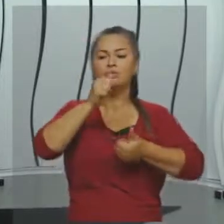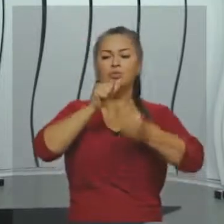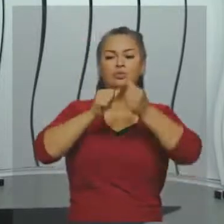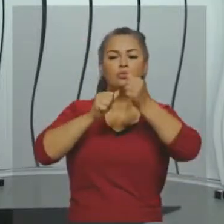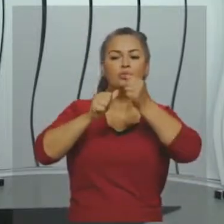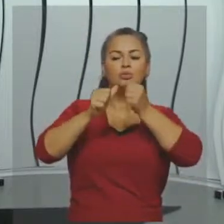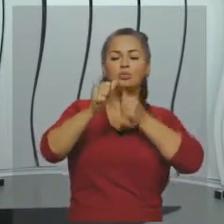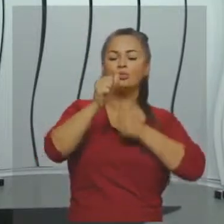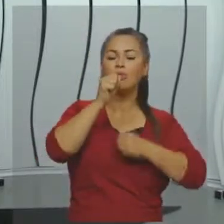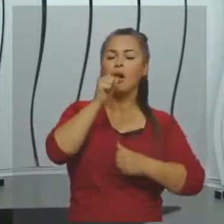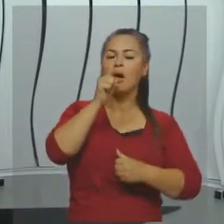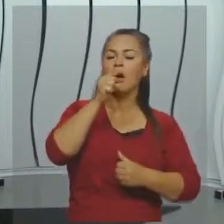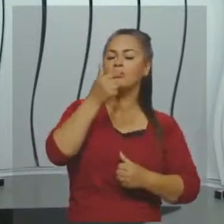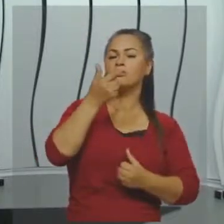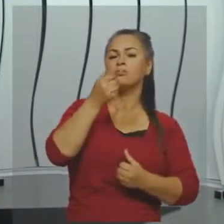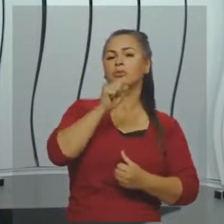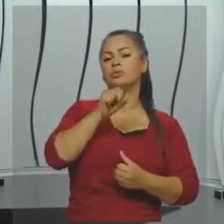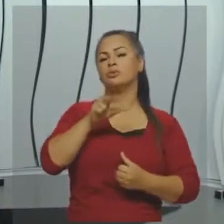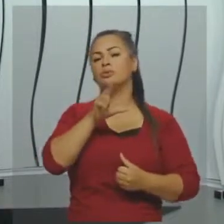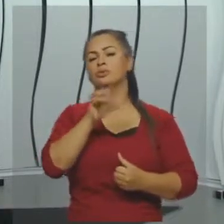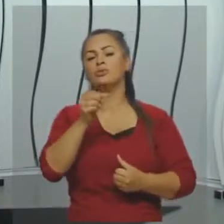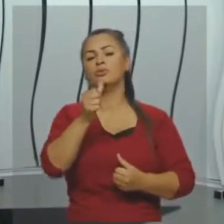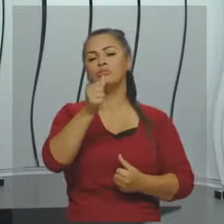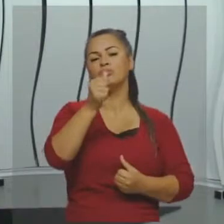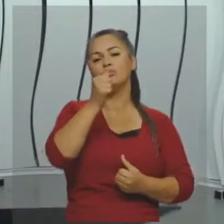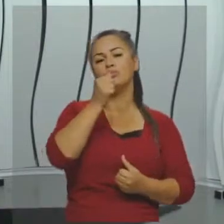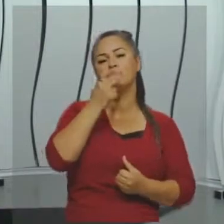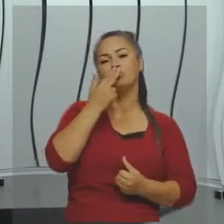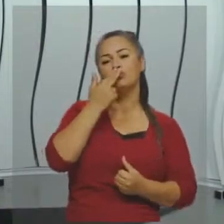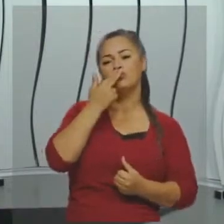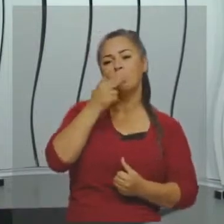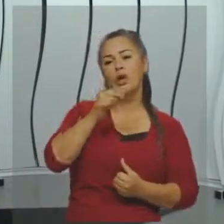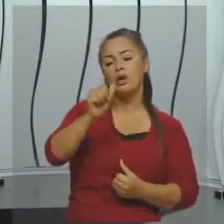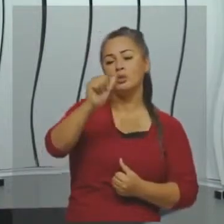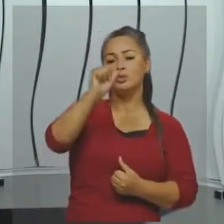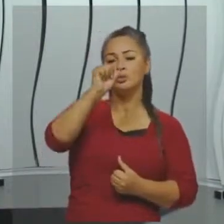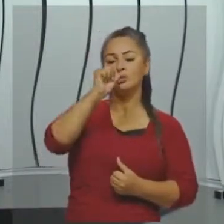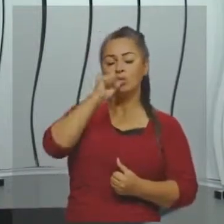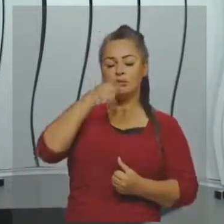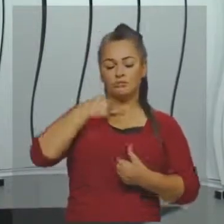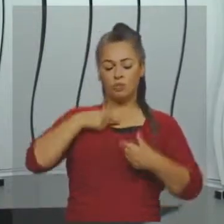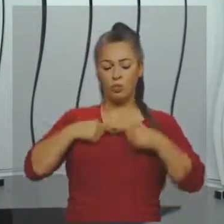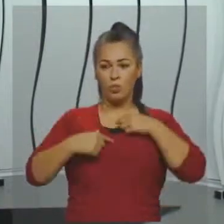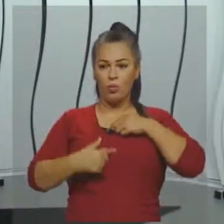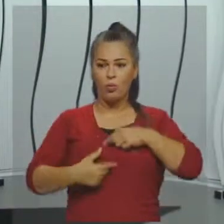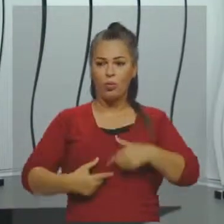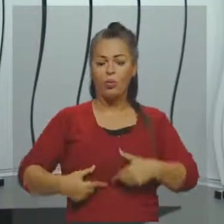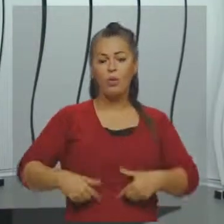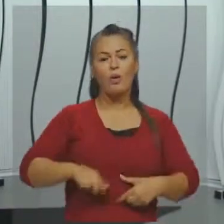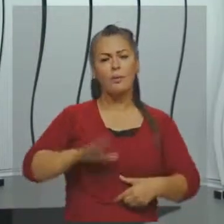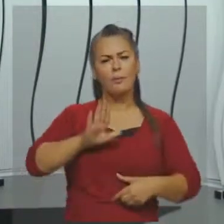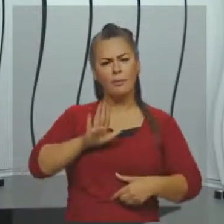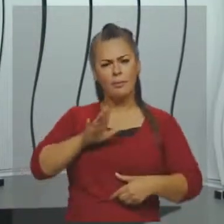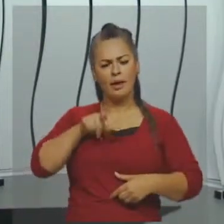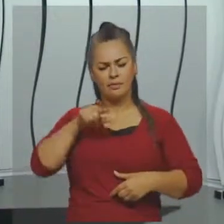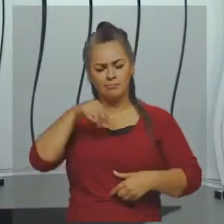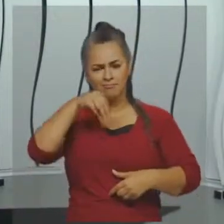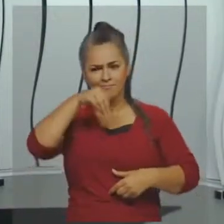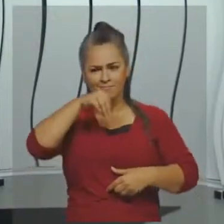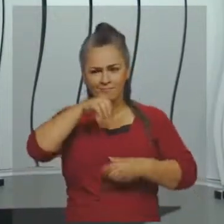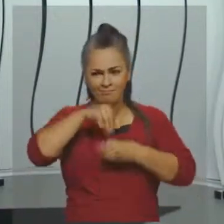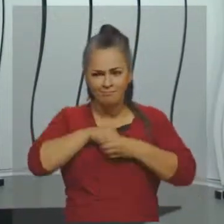funcione adequadamente. Agora, da mesma forma que cada célula do nosso corpo utiliza